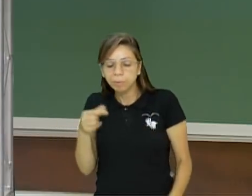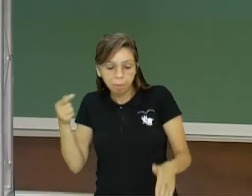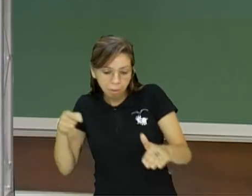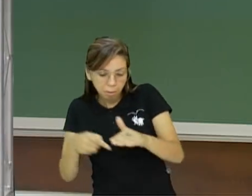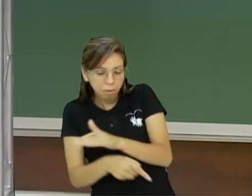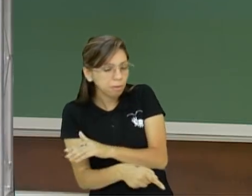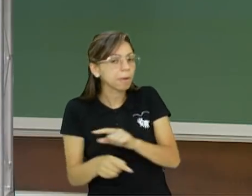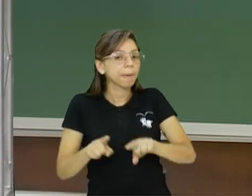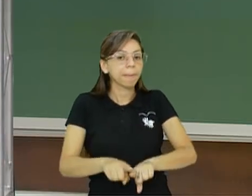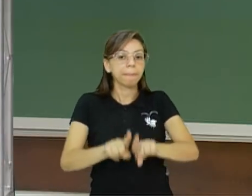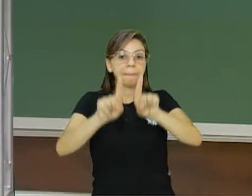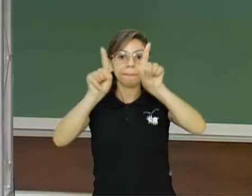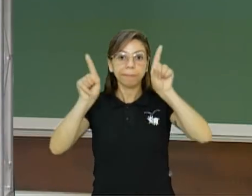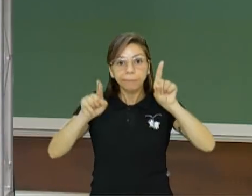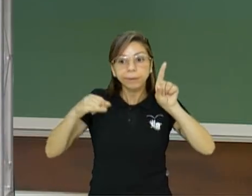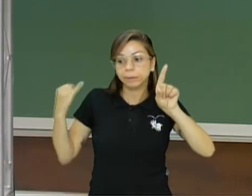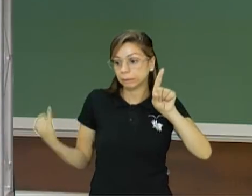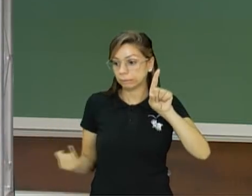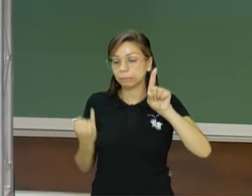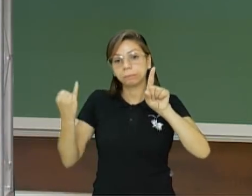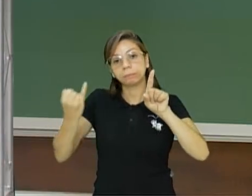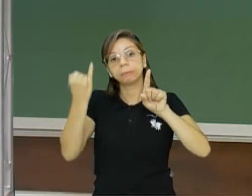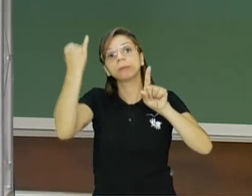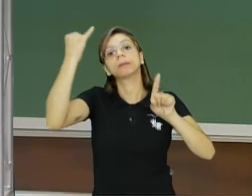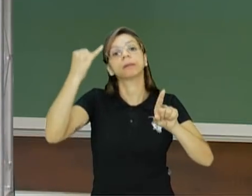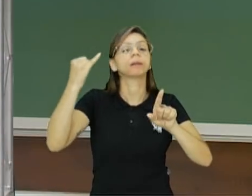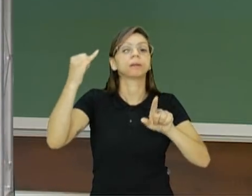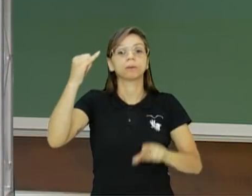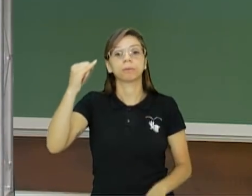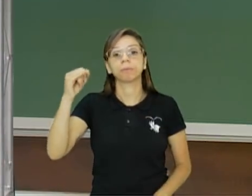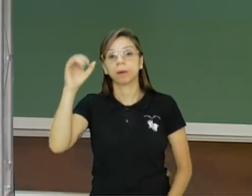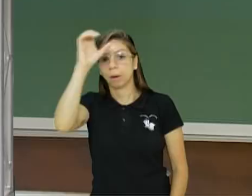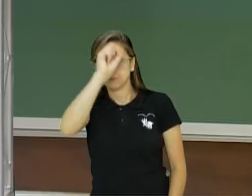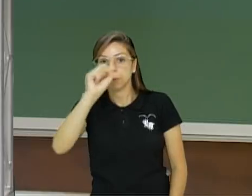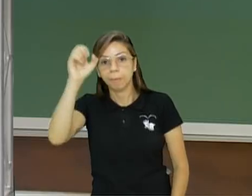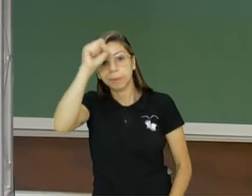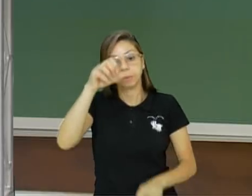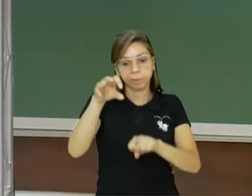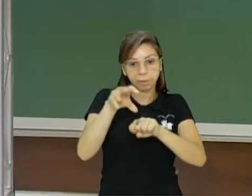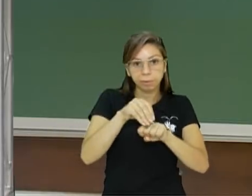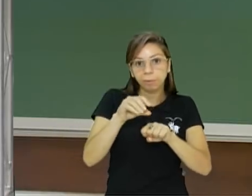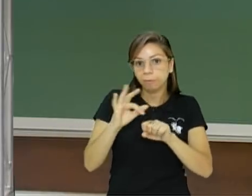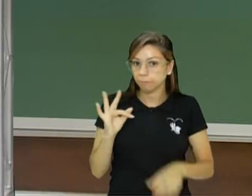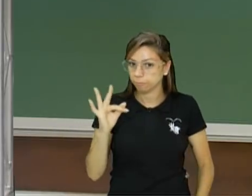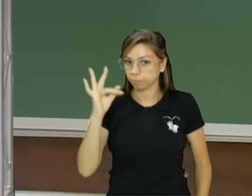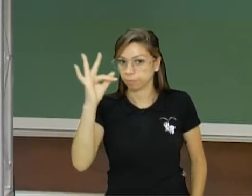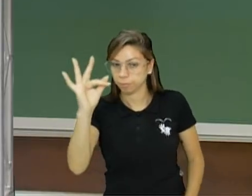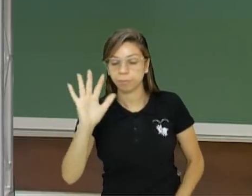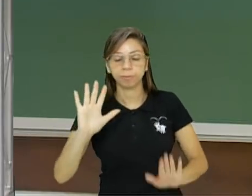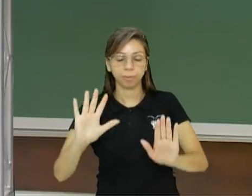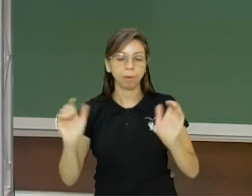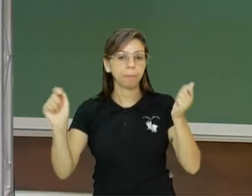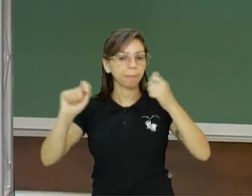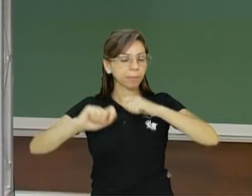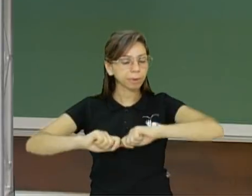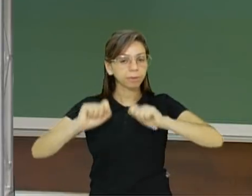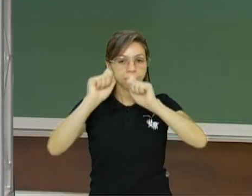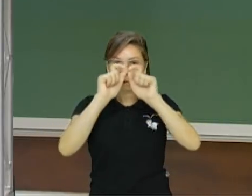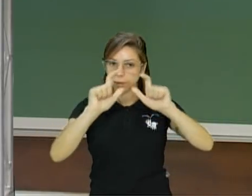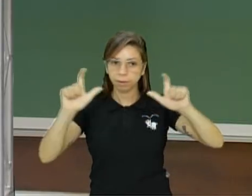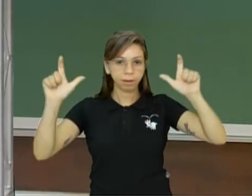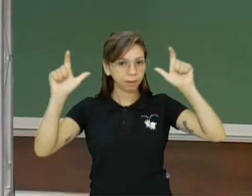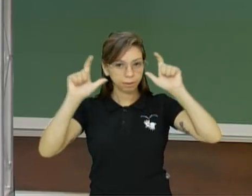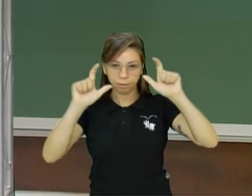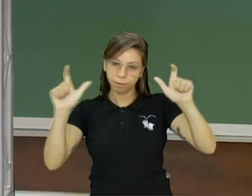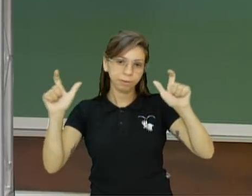aprofundando, mas é muito importante para o conhecimento futuro, para as outras séries. Então vamos lá prestar